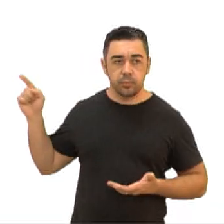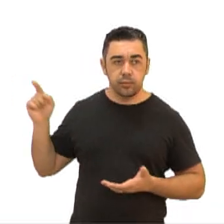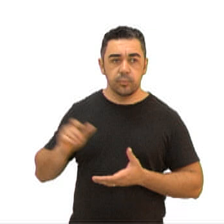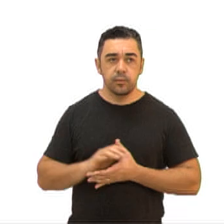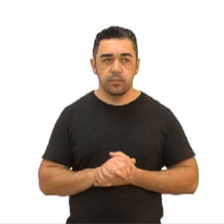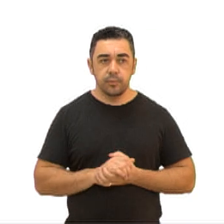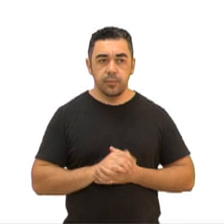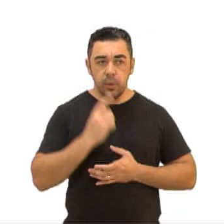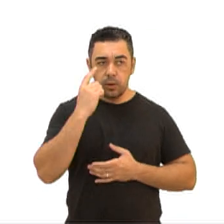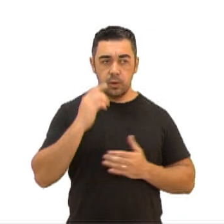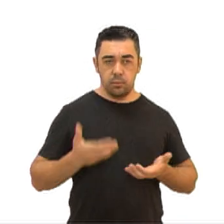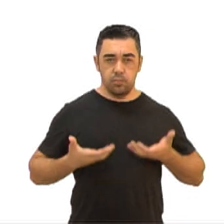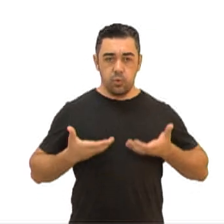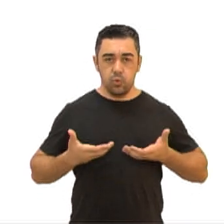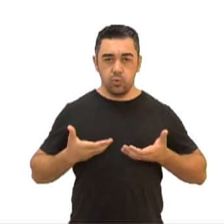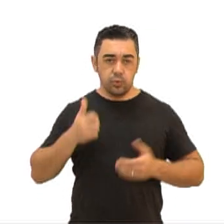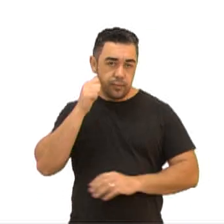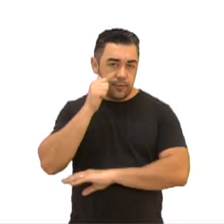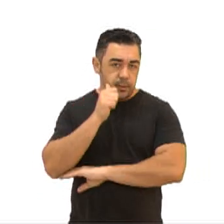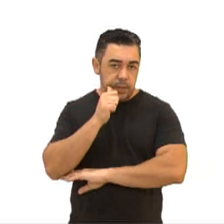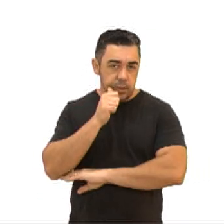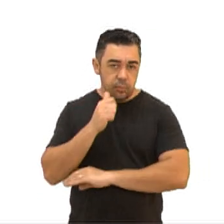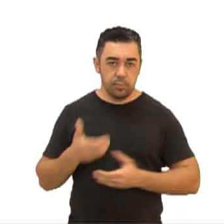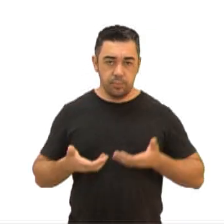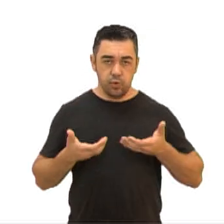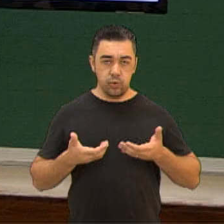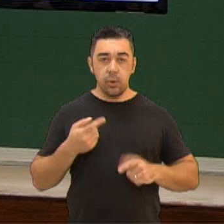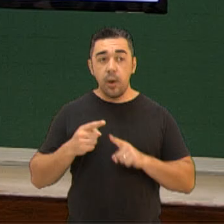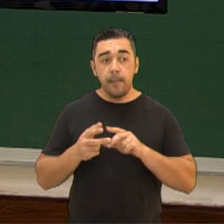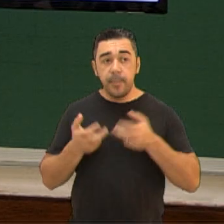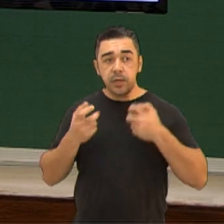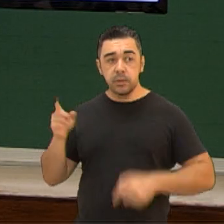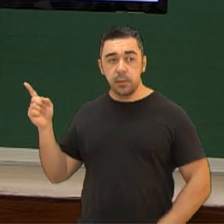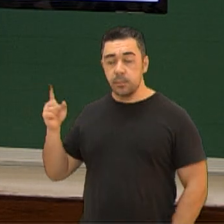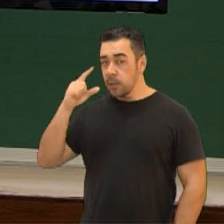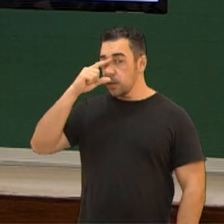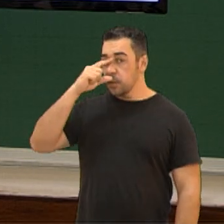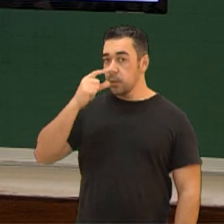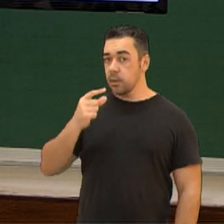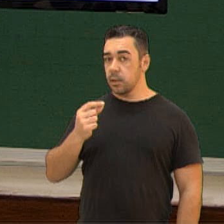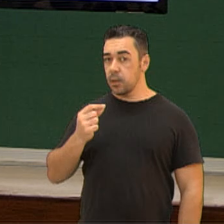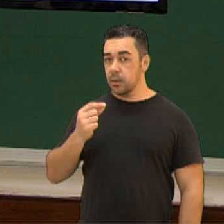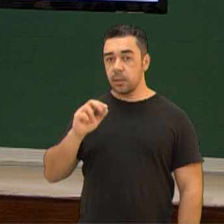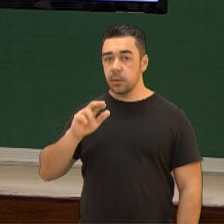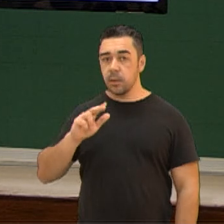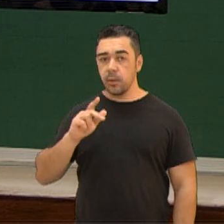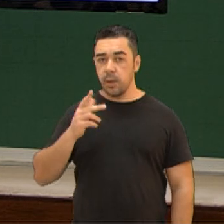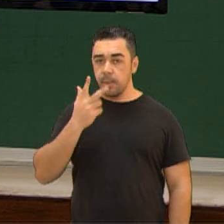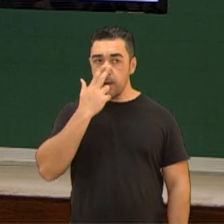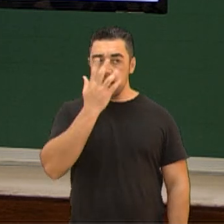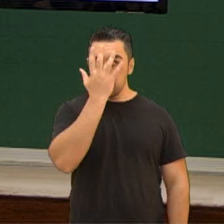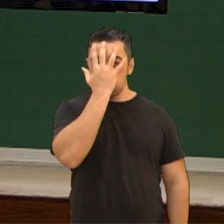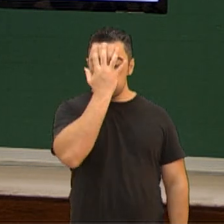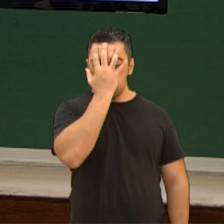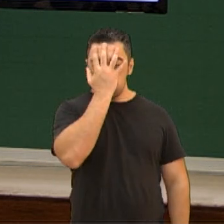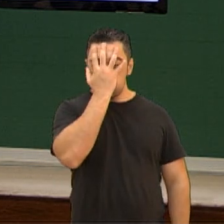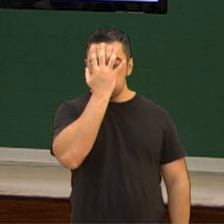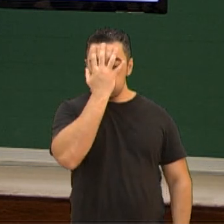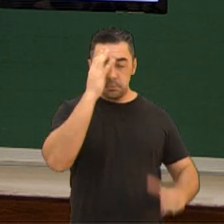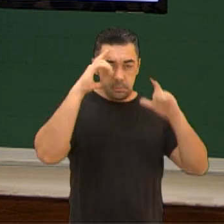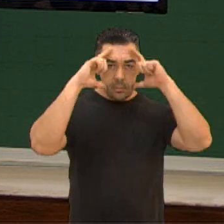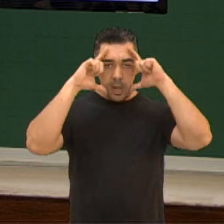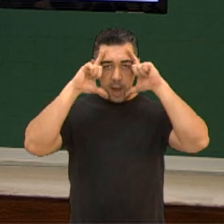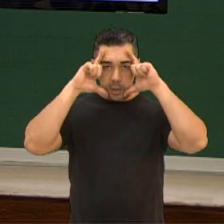Ó, busto feminino. Ó, pode ver que esse nariz ele não parece um nariz de uma pessoa normal. É como se fosse uma máscara mesmo que a pessoa está